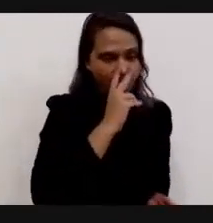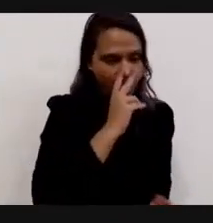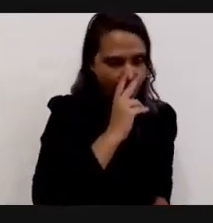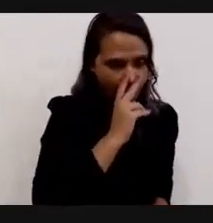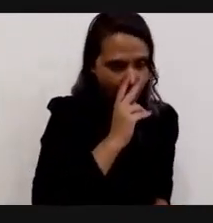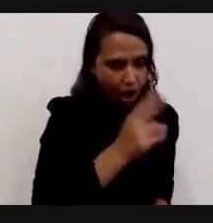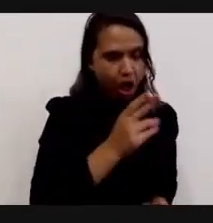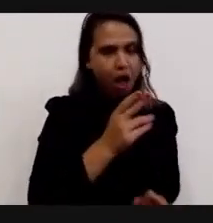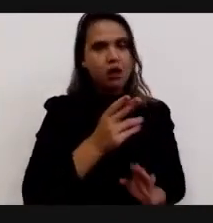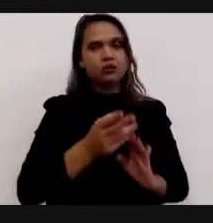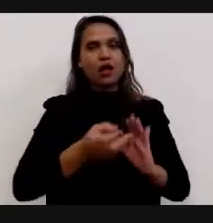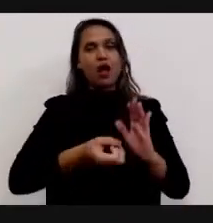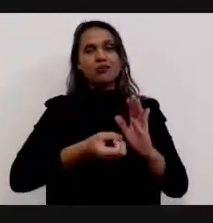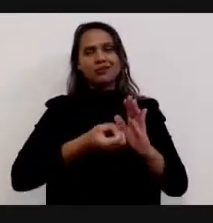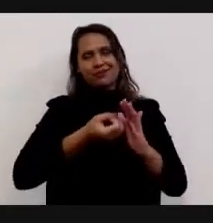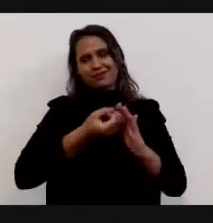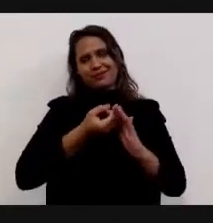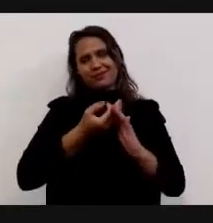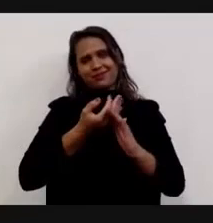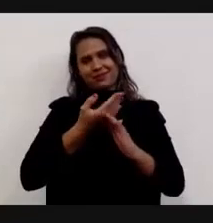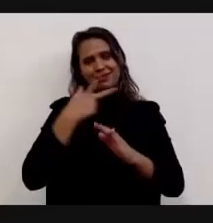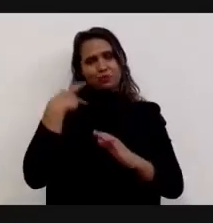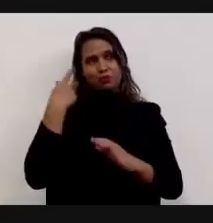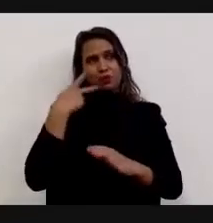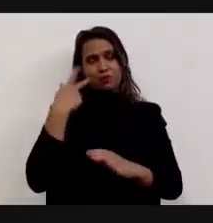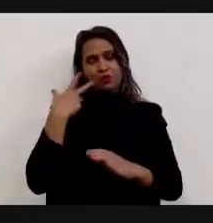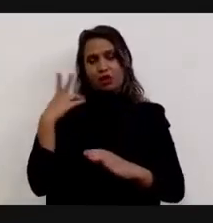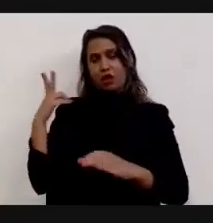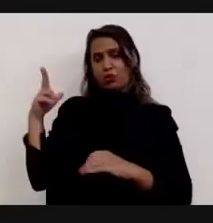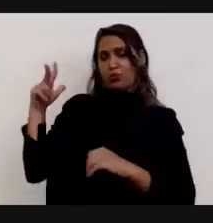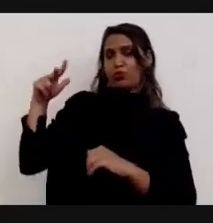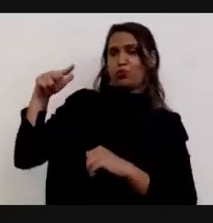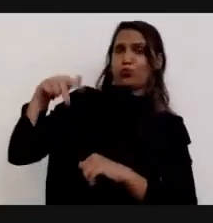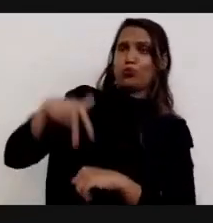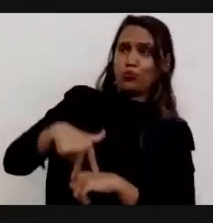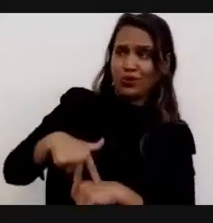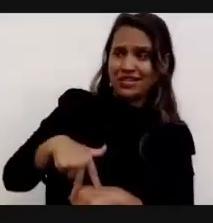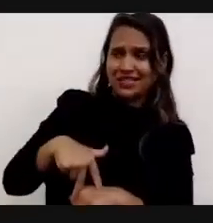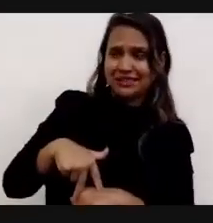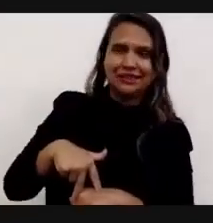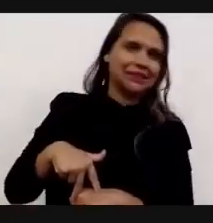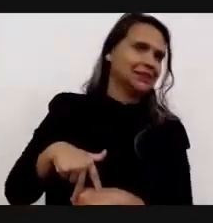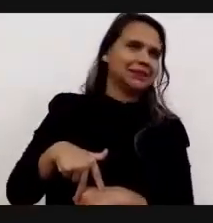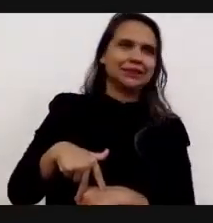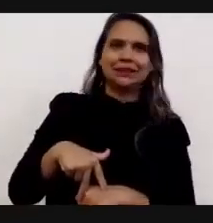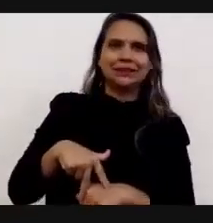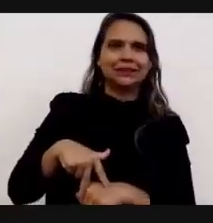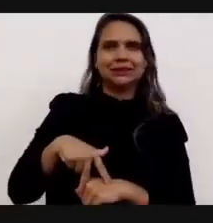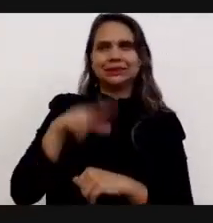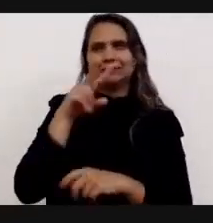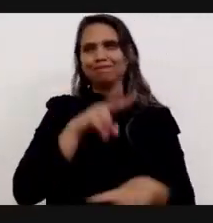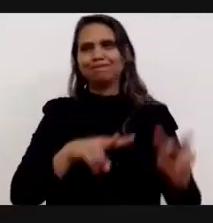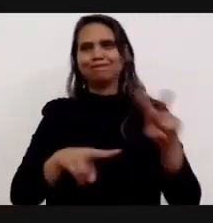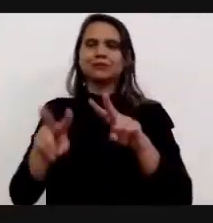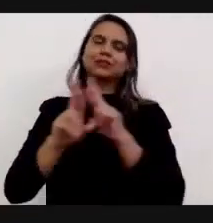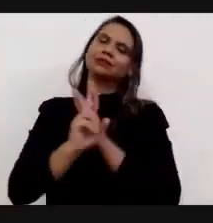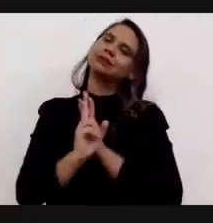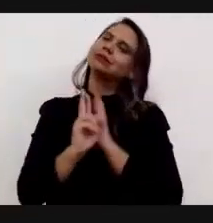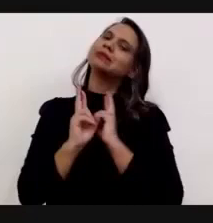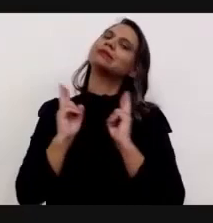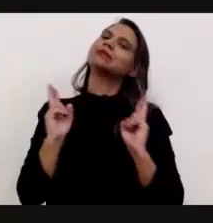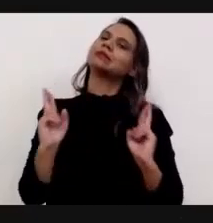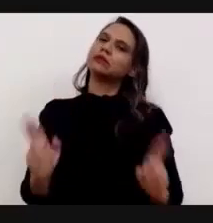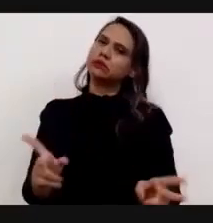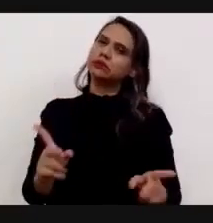cria até a gente, quanto parlamentar, quando chega lá, vê que não é aquilo lá que a gente pensava. E precisa ter uma